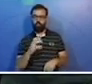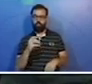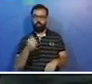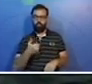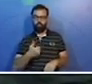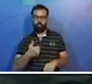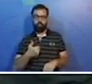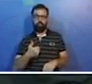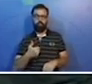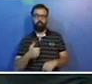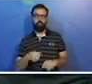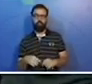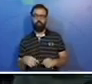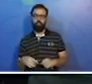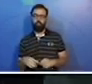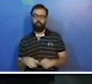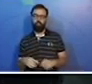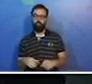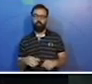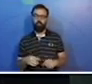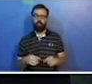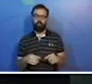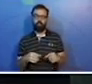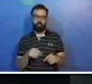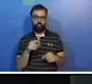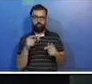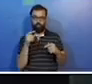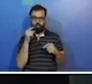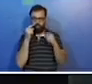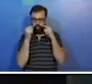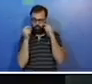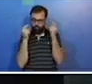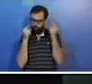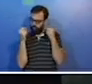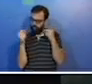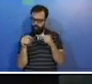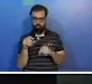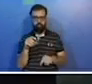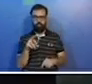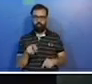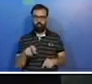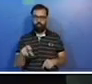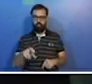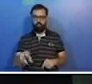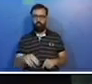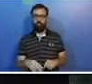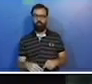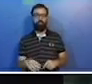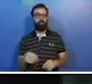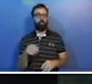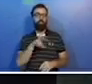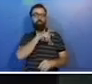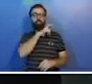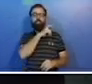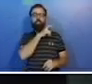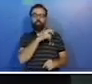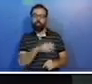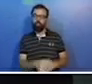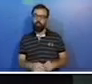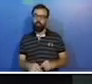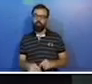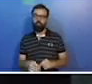ratinho, consumidor primário. Consumidor secundário, a cobra, que comia o